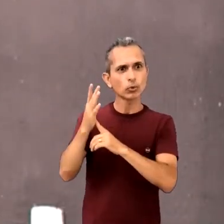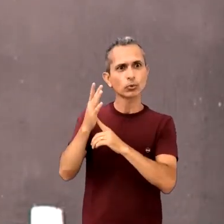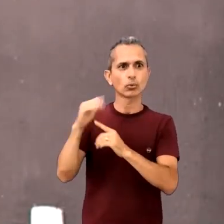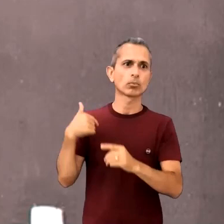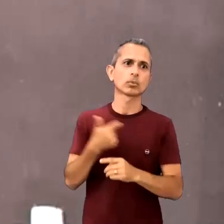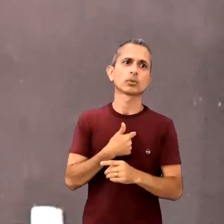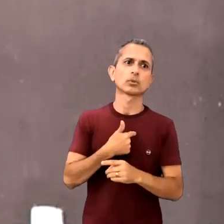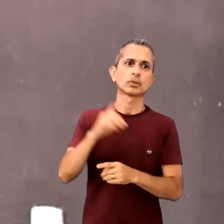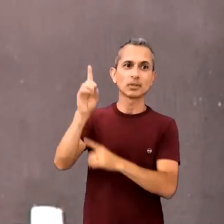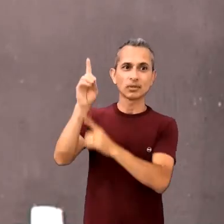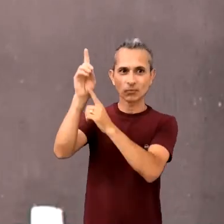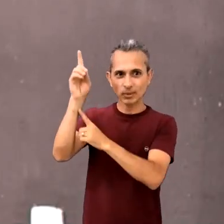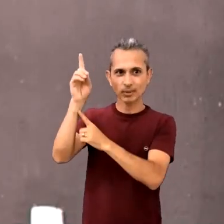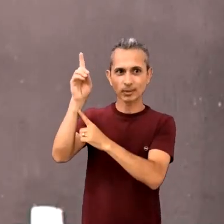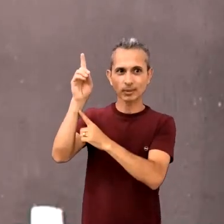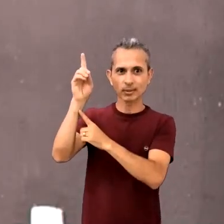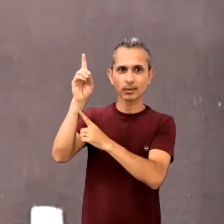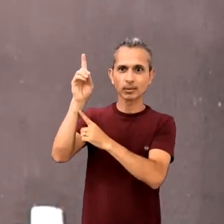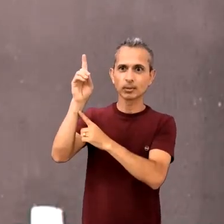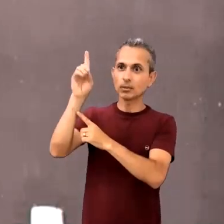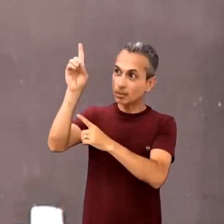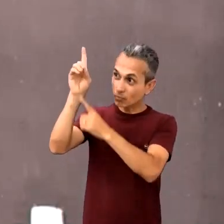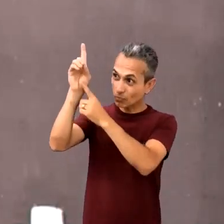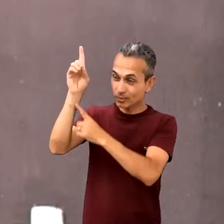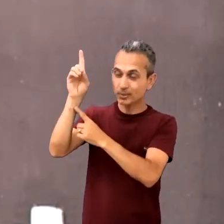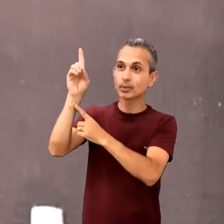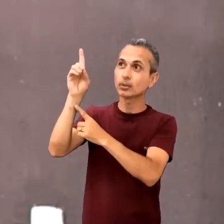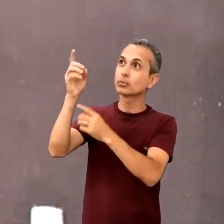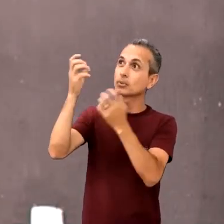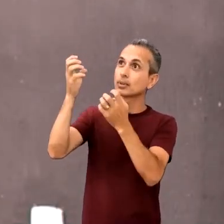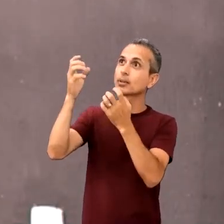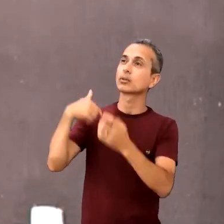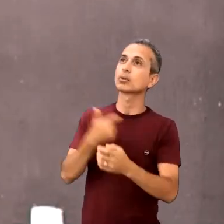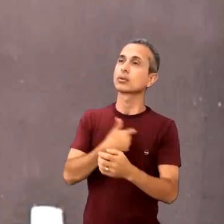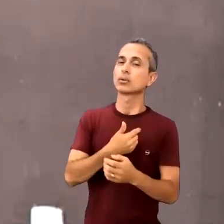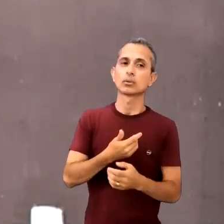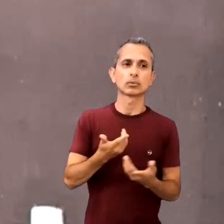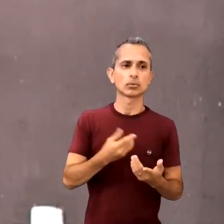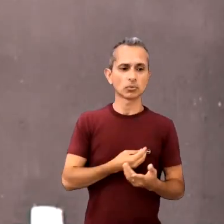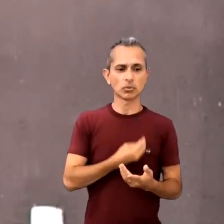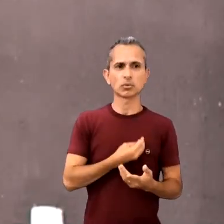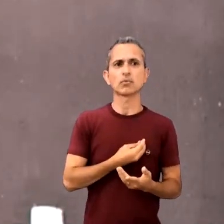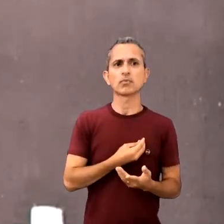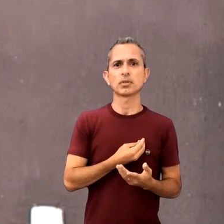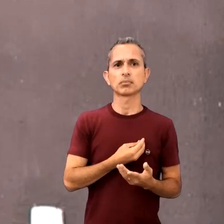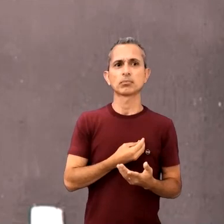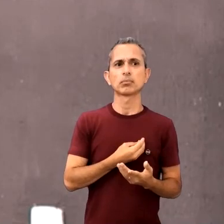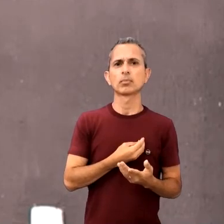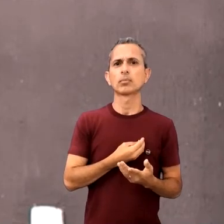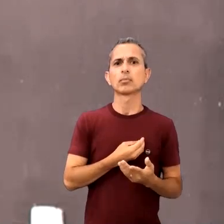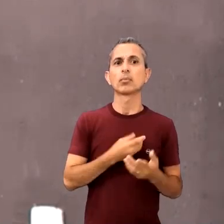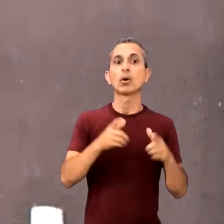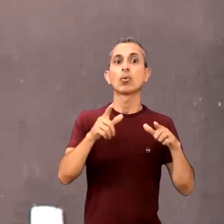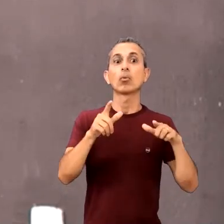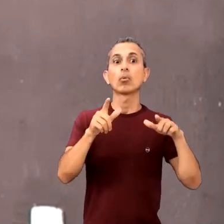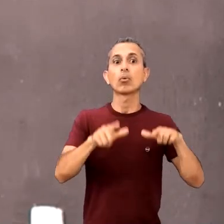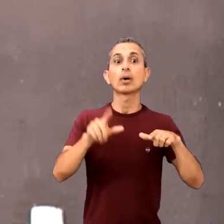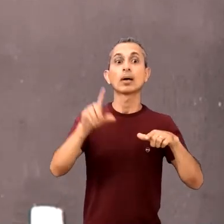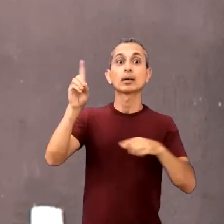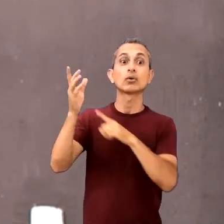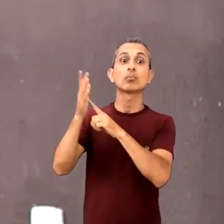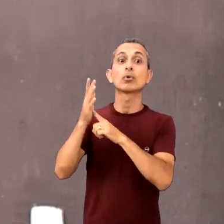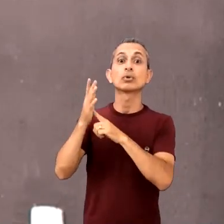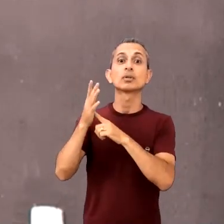quer que a gente viva, do que Ele quer que a gente faça. E essa vontade está revelada na palavra